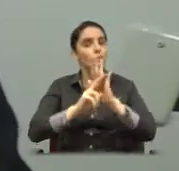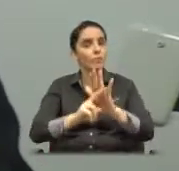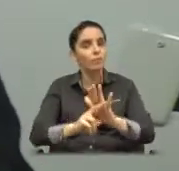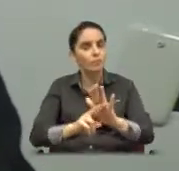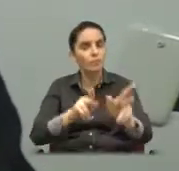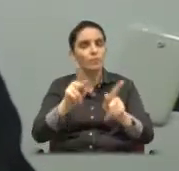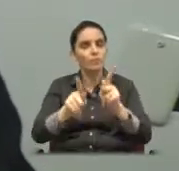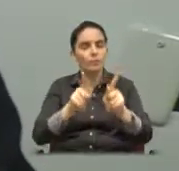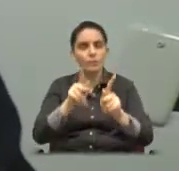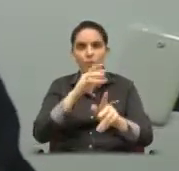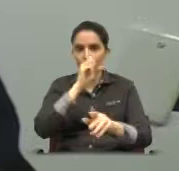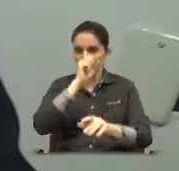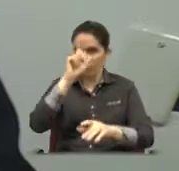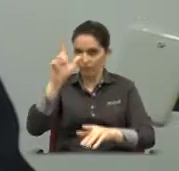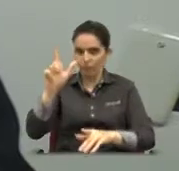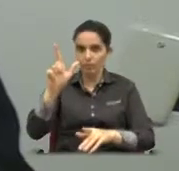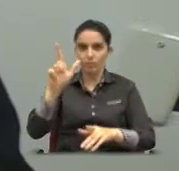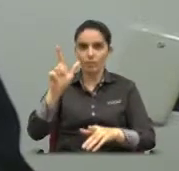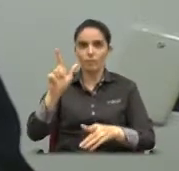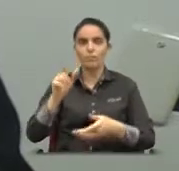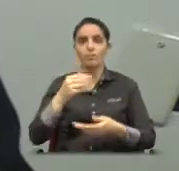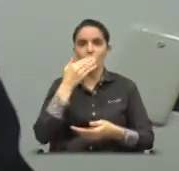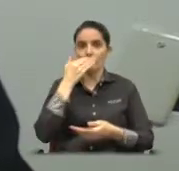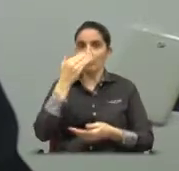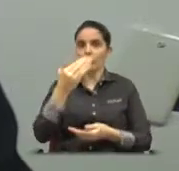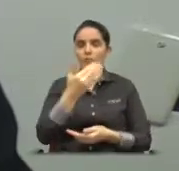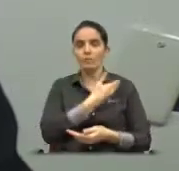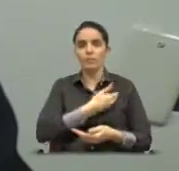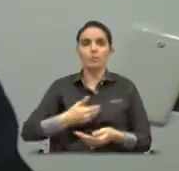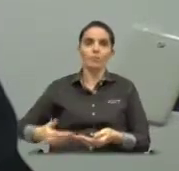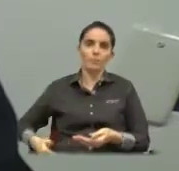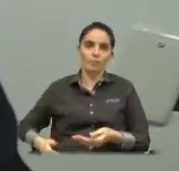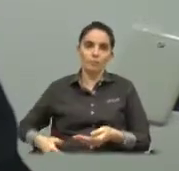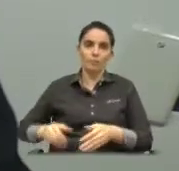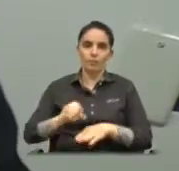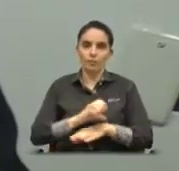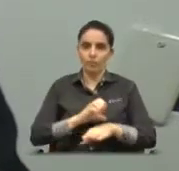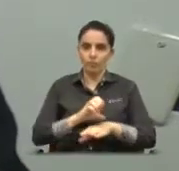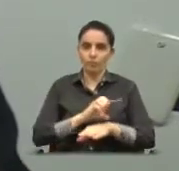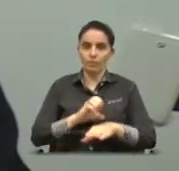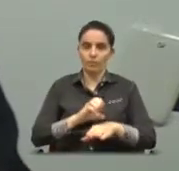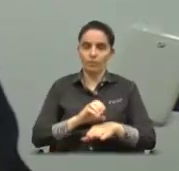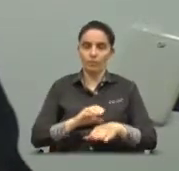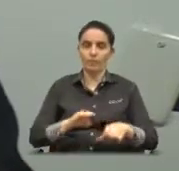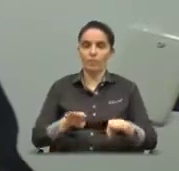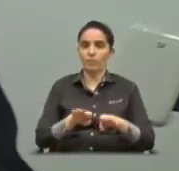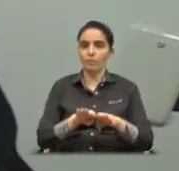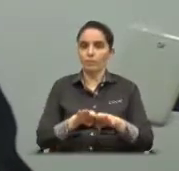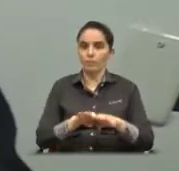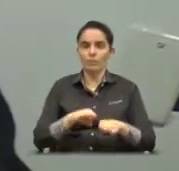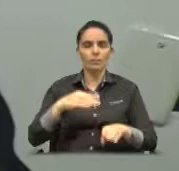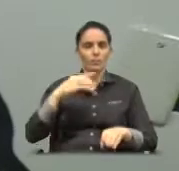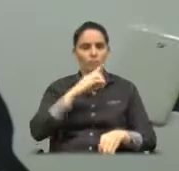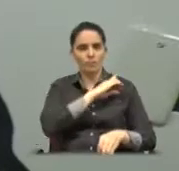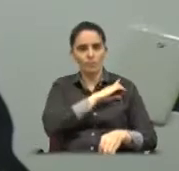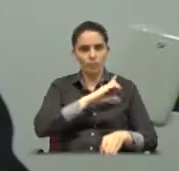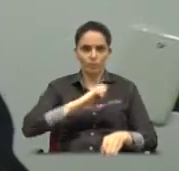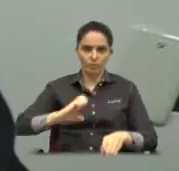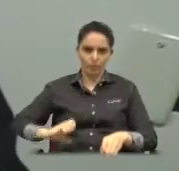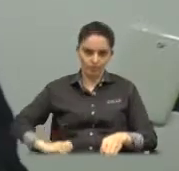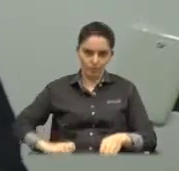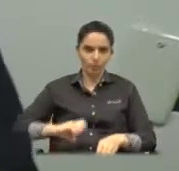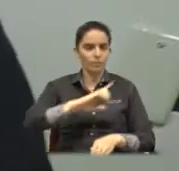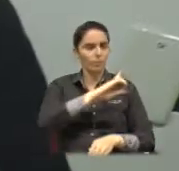Limeira, cobrar não só o governo do Estado, governo federal, deputados estaduais,